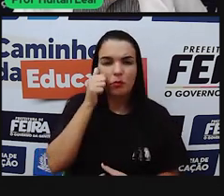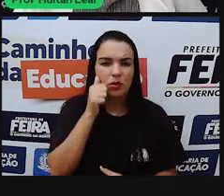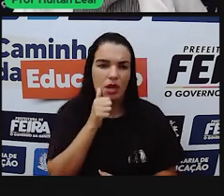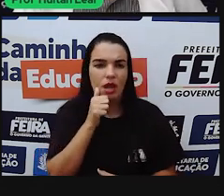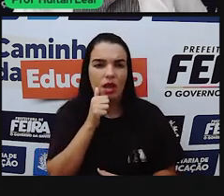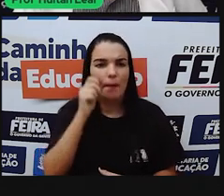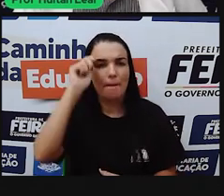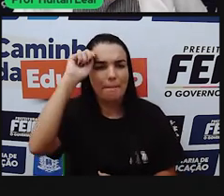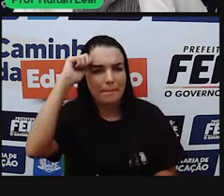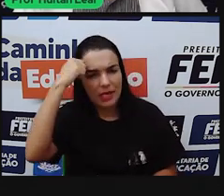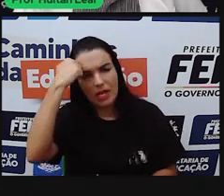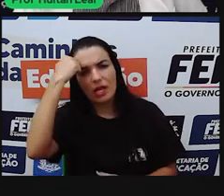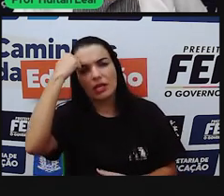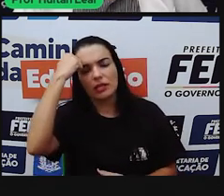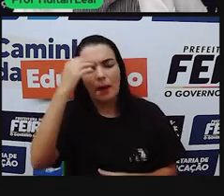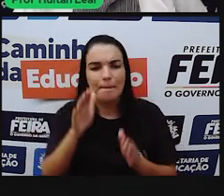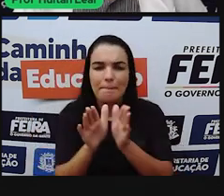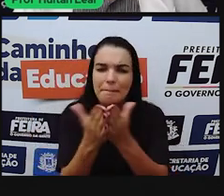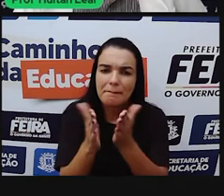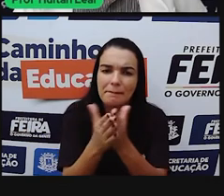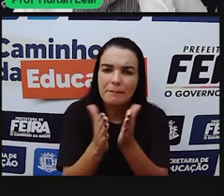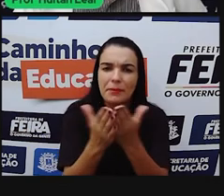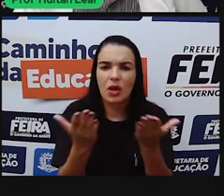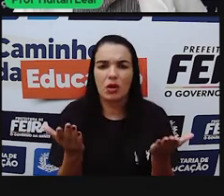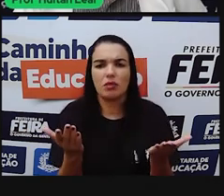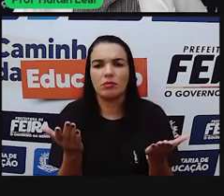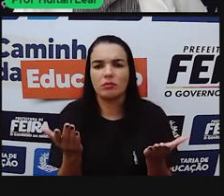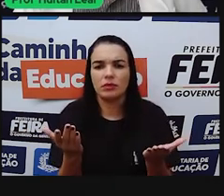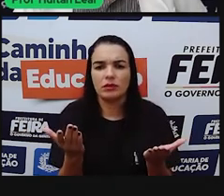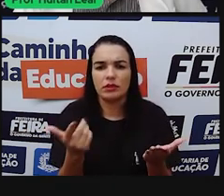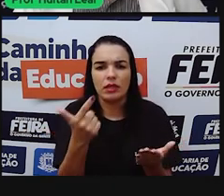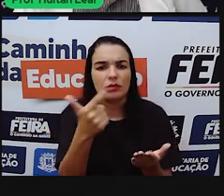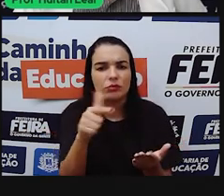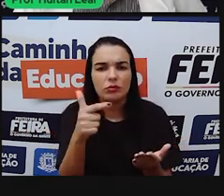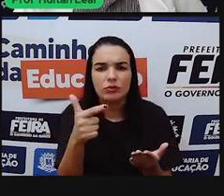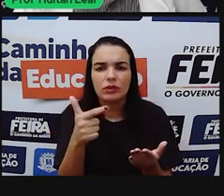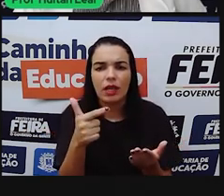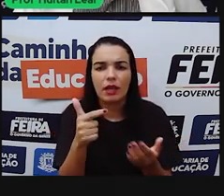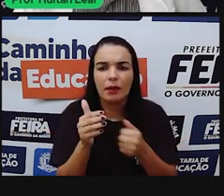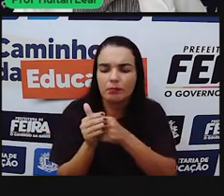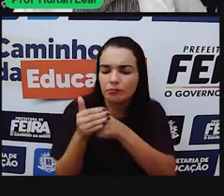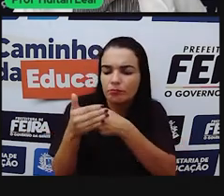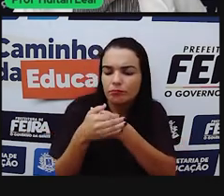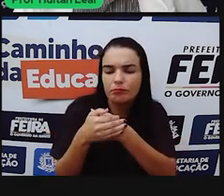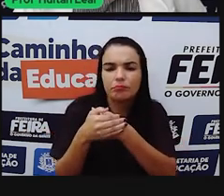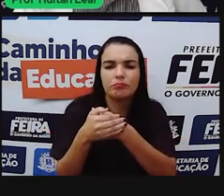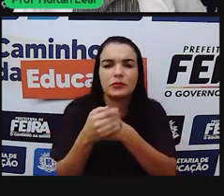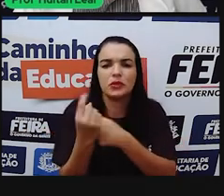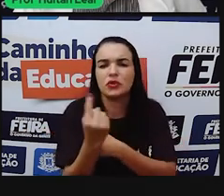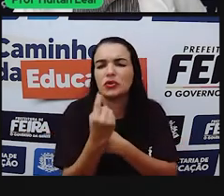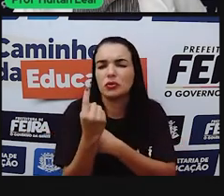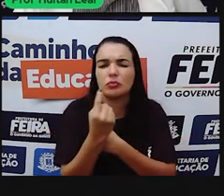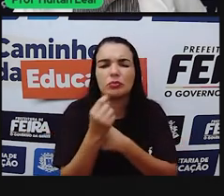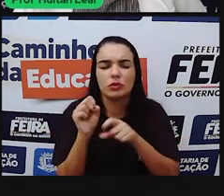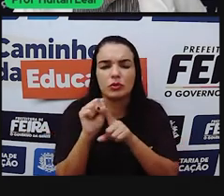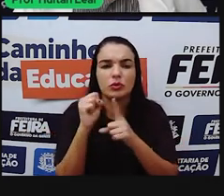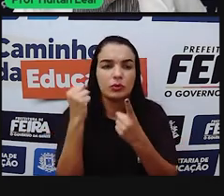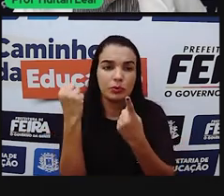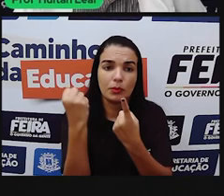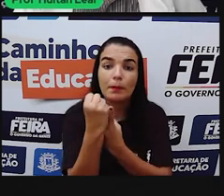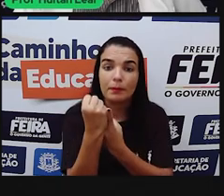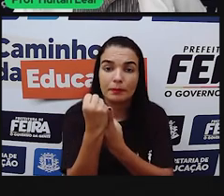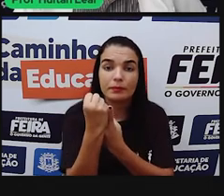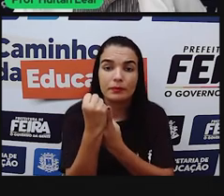da mulher negra e pobre e desprovida socialmente, não é? Dentro desse